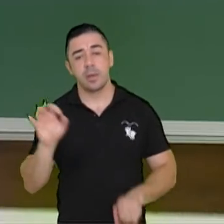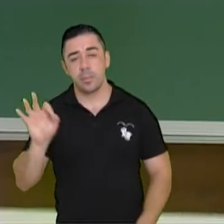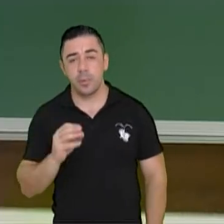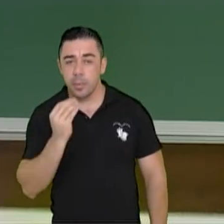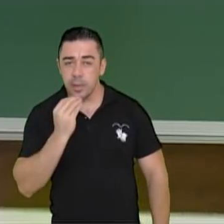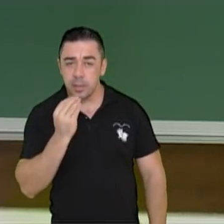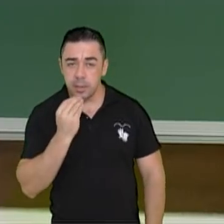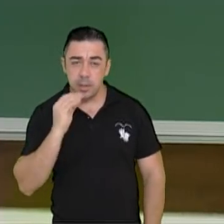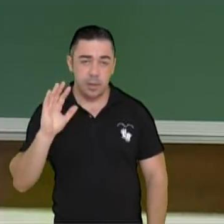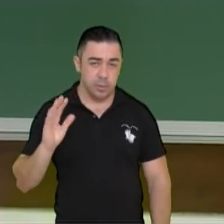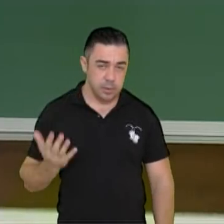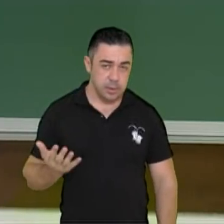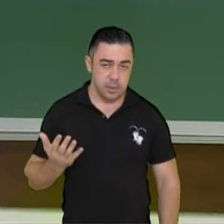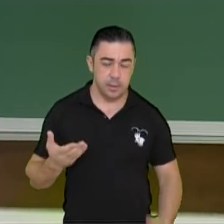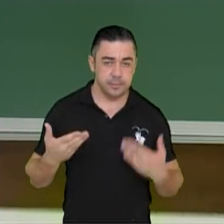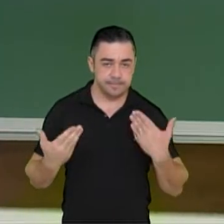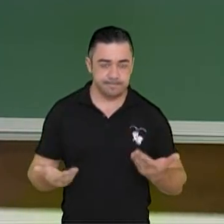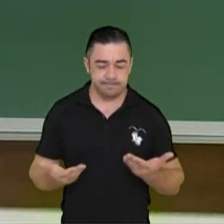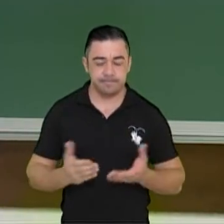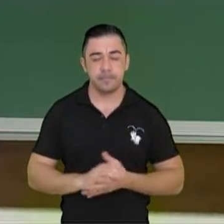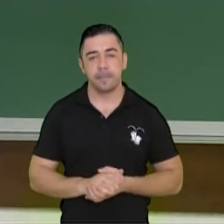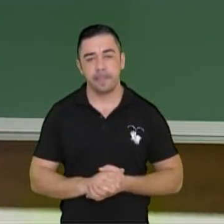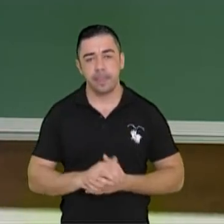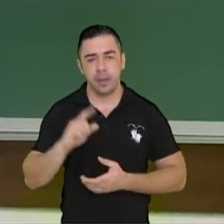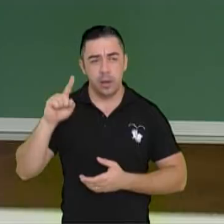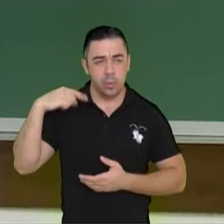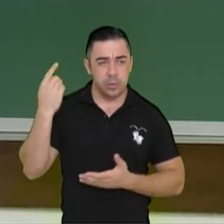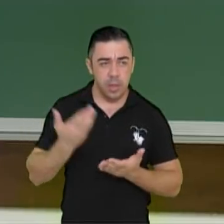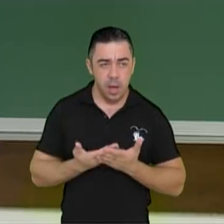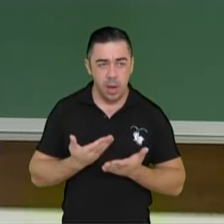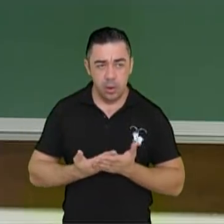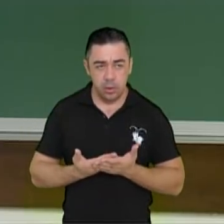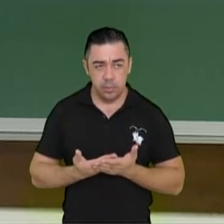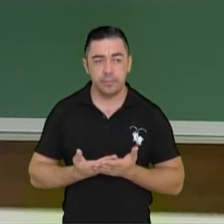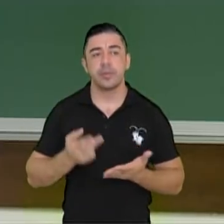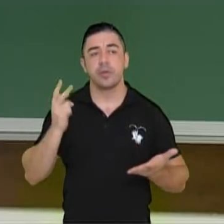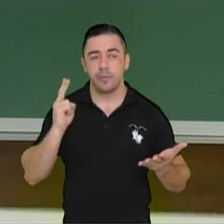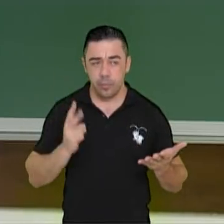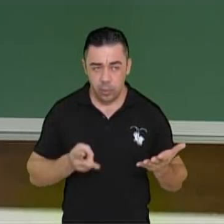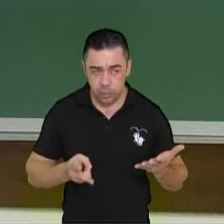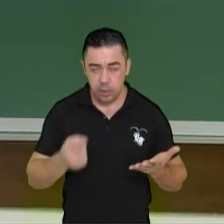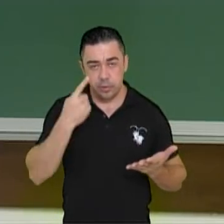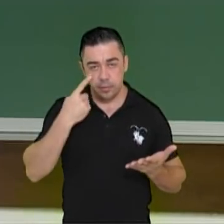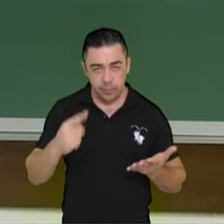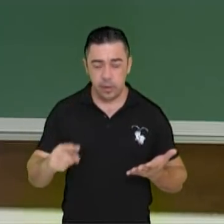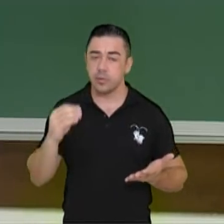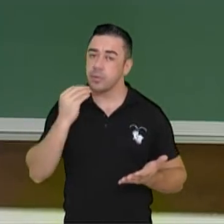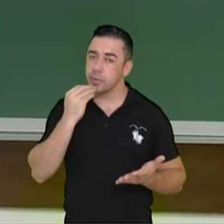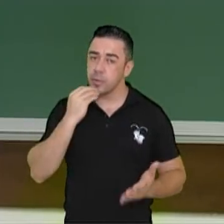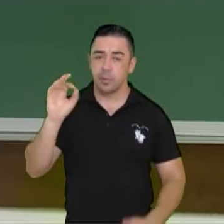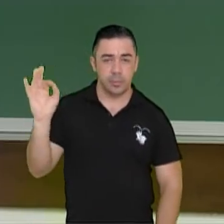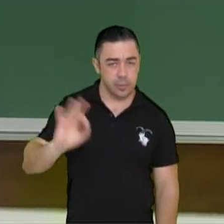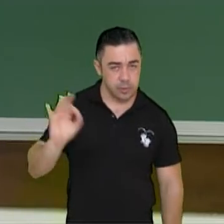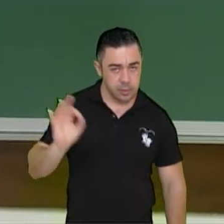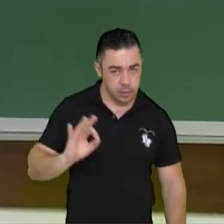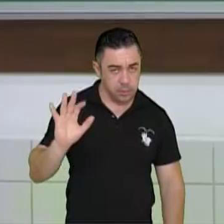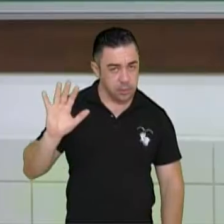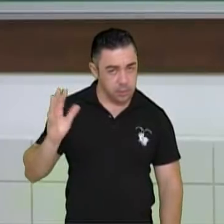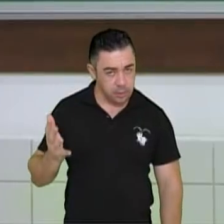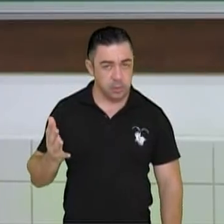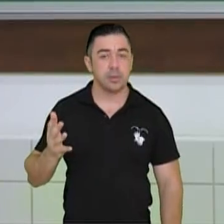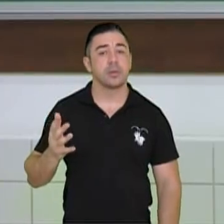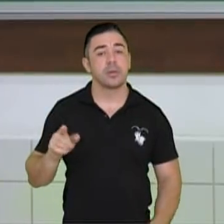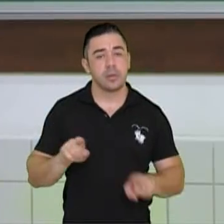evento ocorrer e porcentagem. E na aula que vem, prof, vamos continuar estudando a probabilidade de um evento